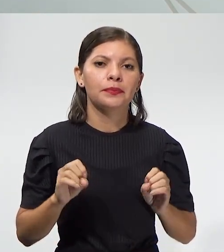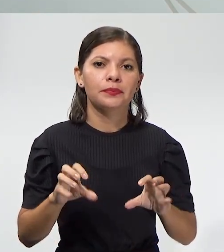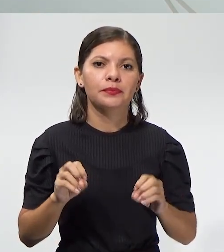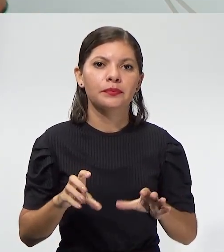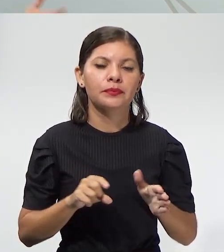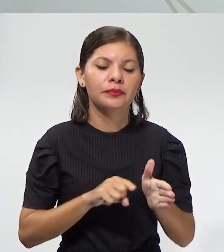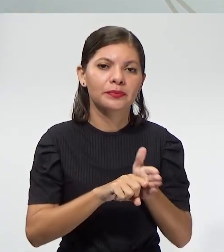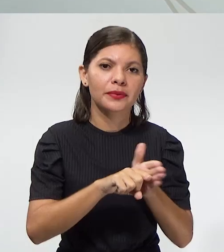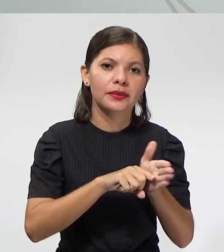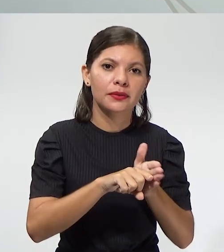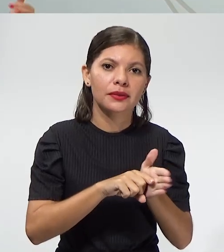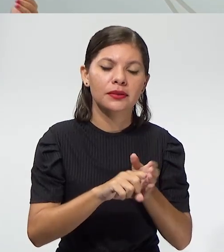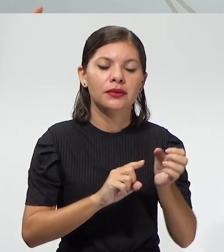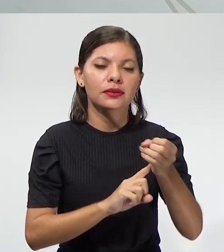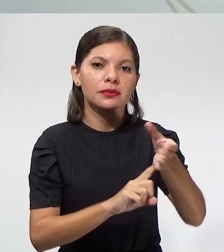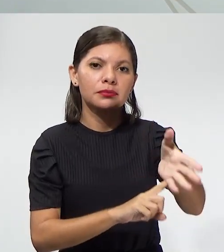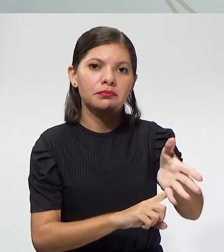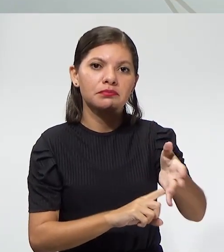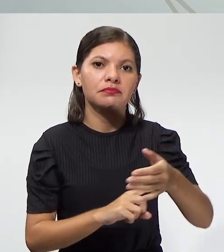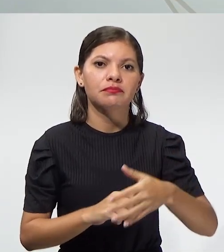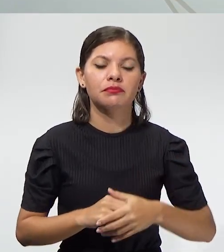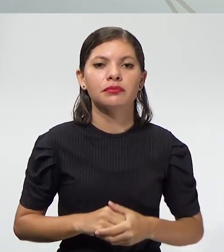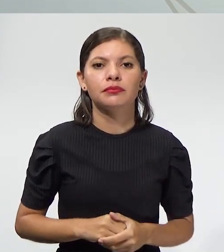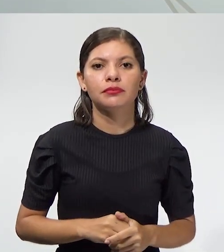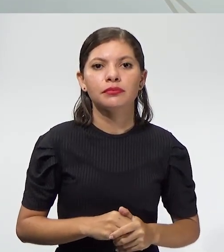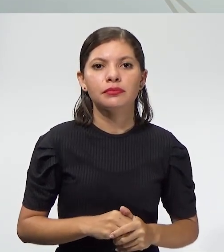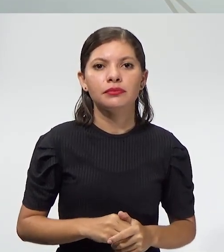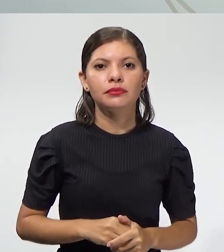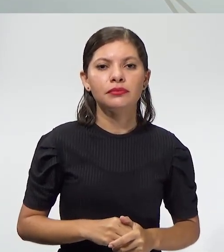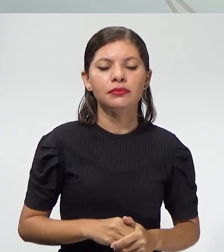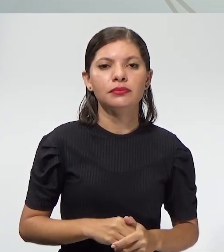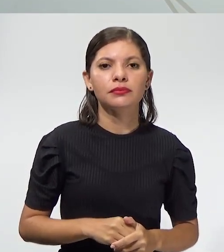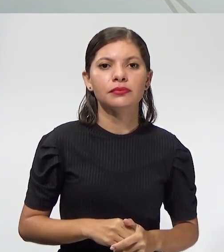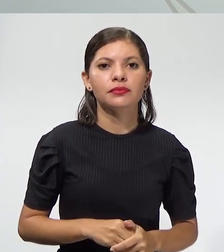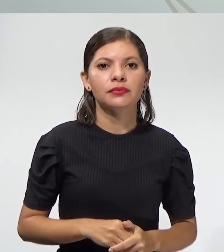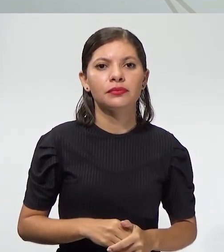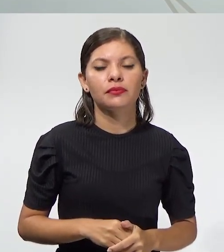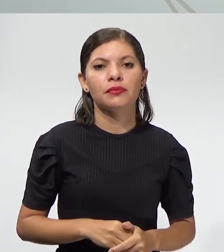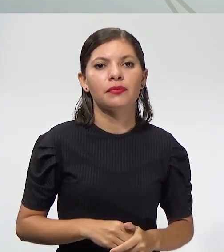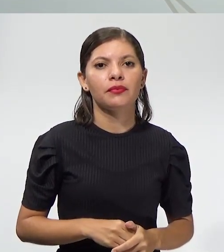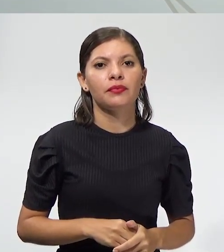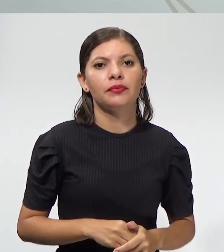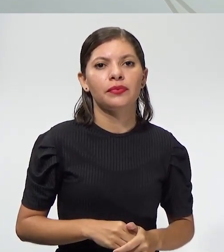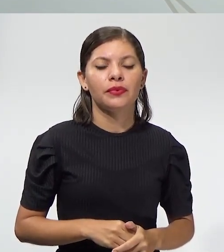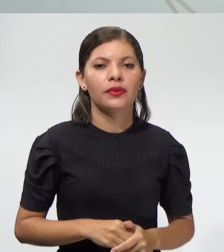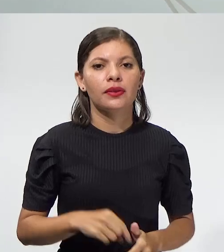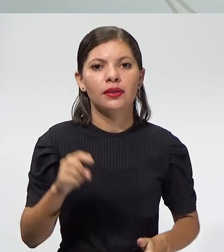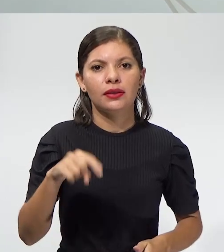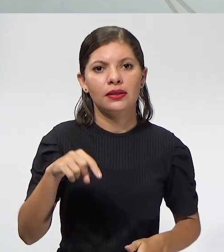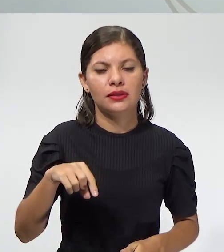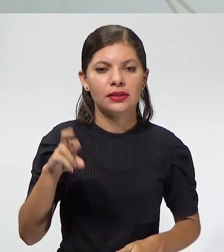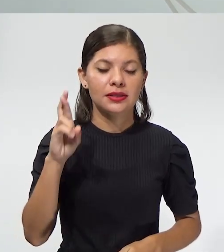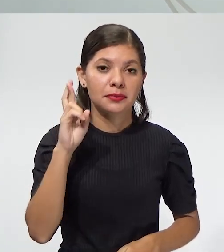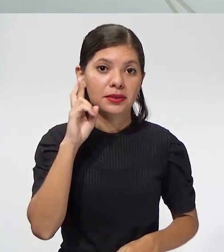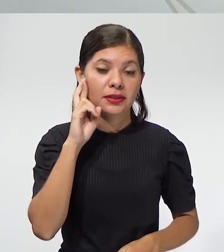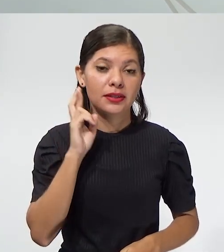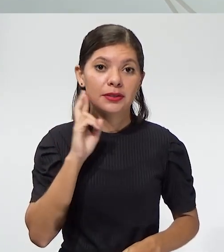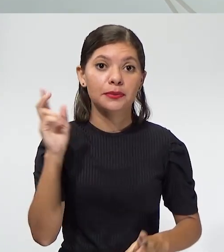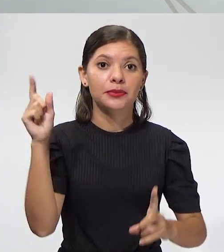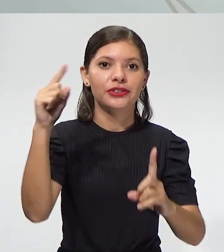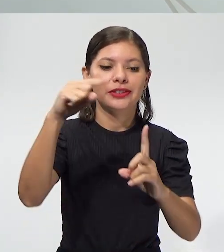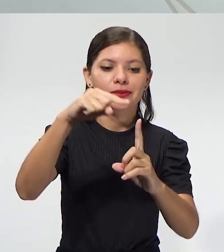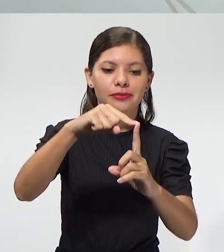dessa indissociabilidade do ensino, da pesquisa e da extensão. Então, essa experiência é o nosso objetivo maior.